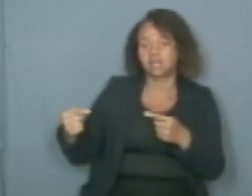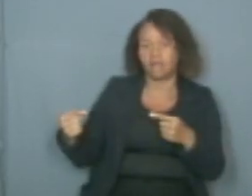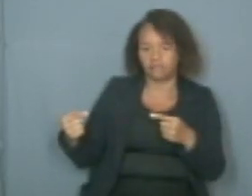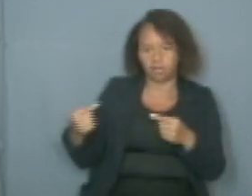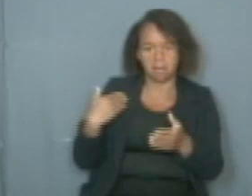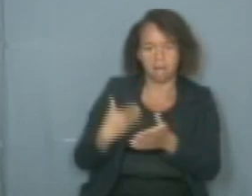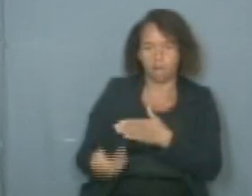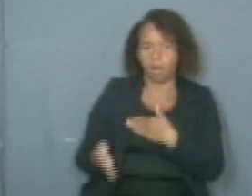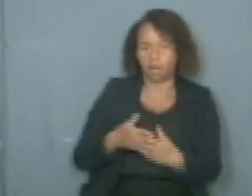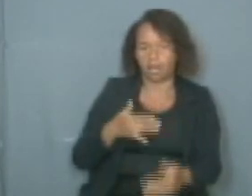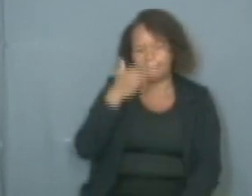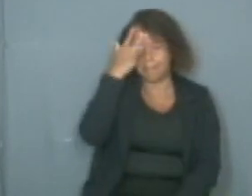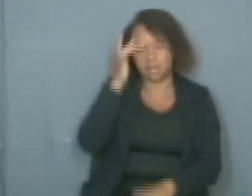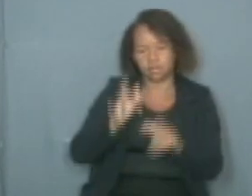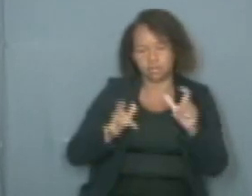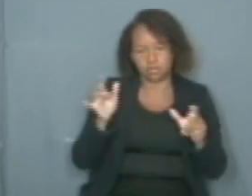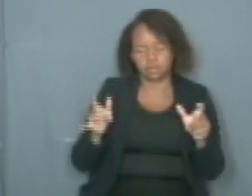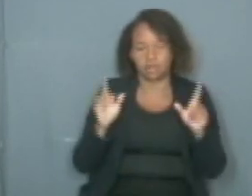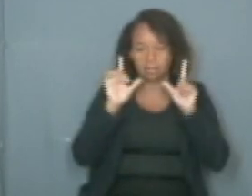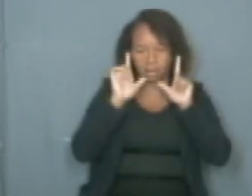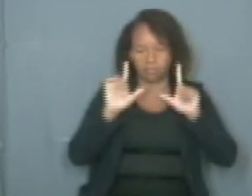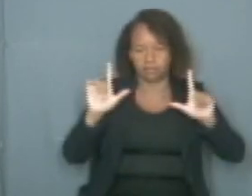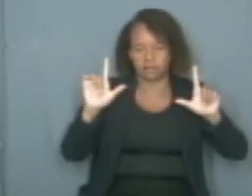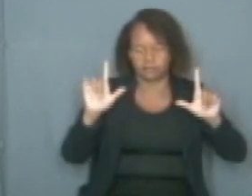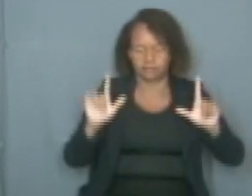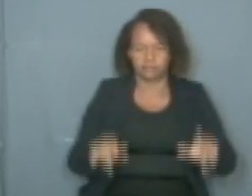para qualquer pessoa que me assiste.